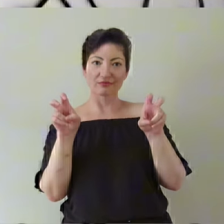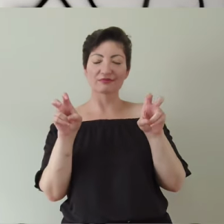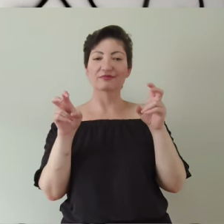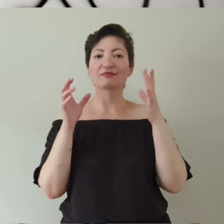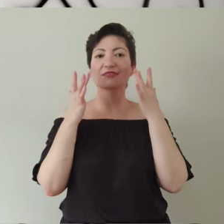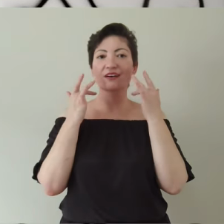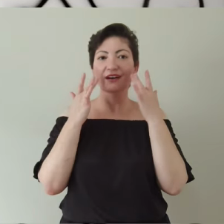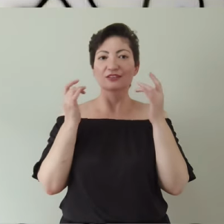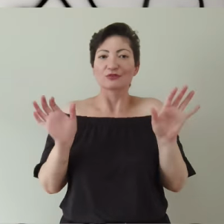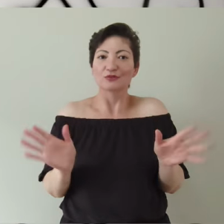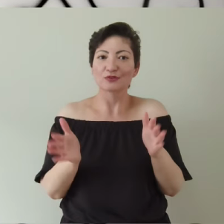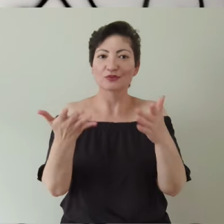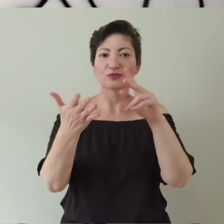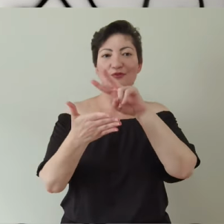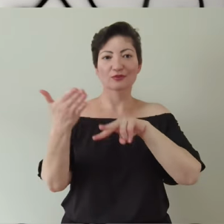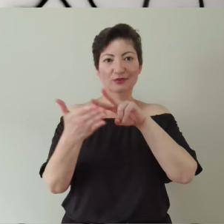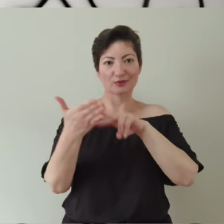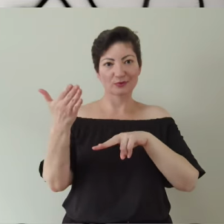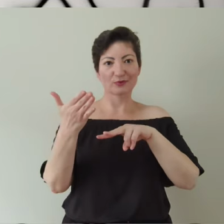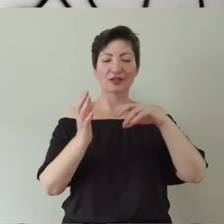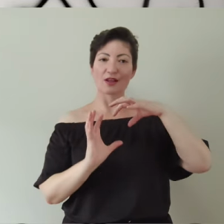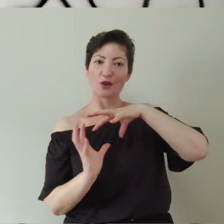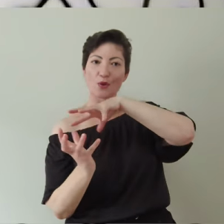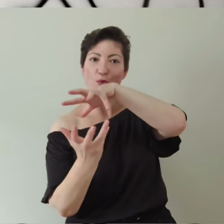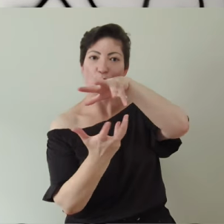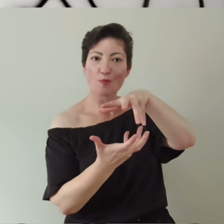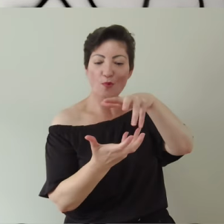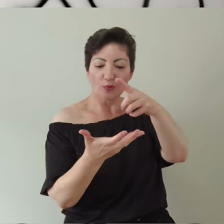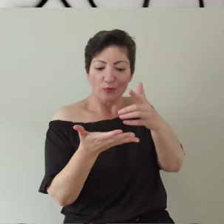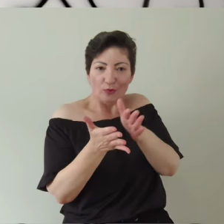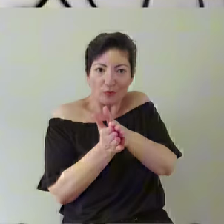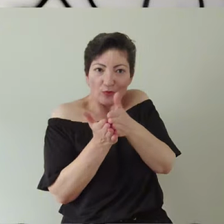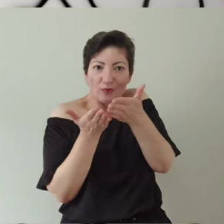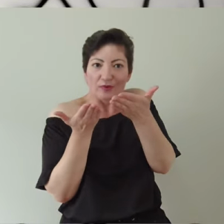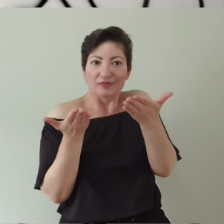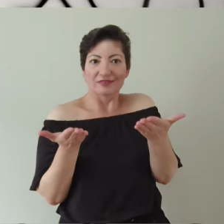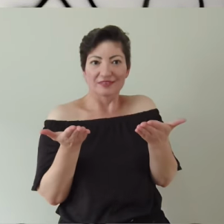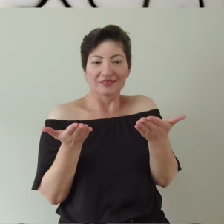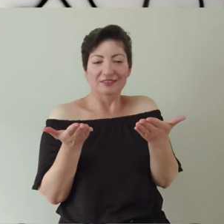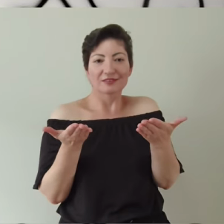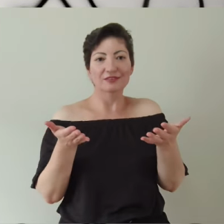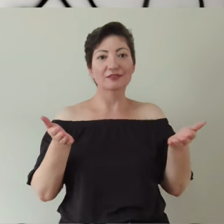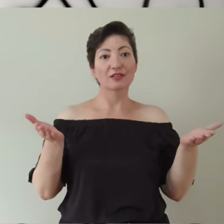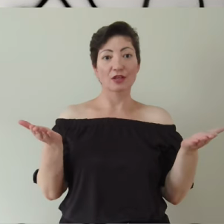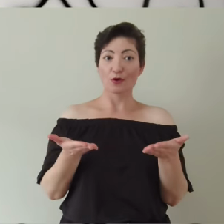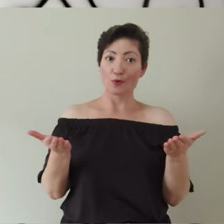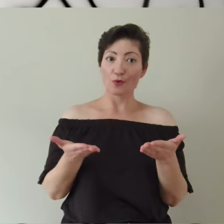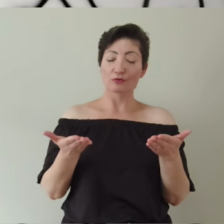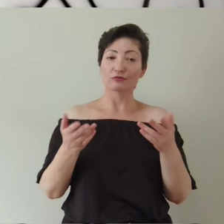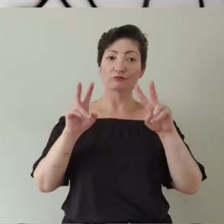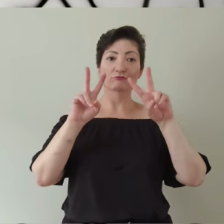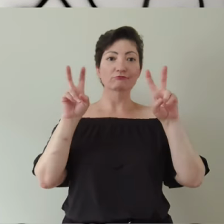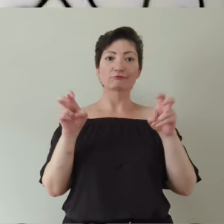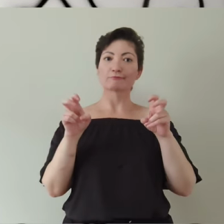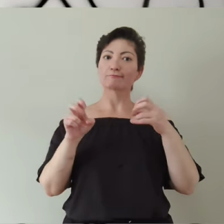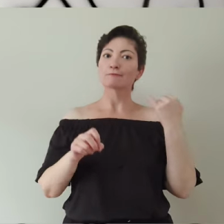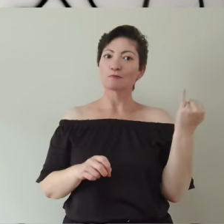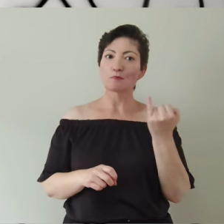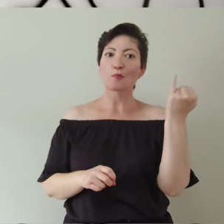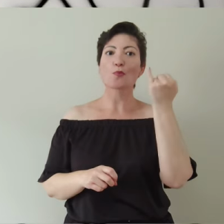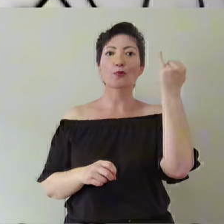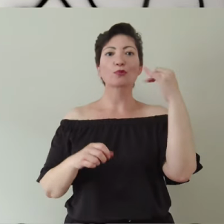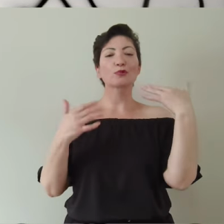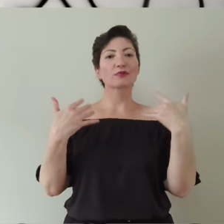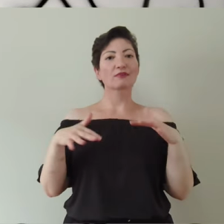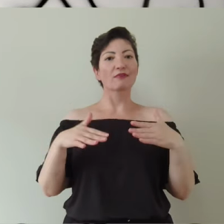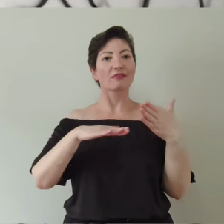gente montou essa peça, acho que já uns 9, 8 anos atrás, e que ainda hoje é um tema extremamente necessário